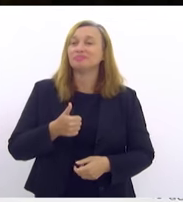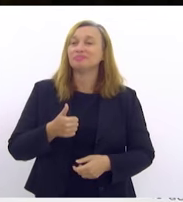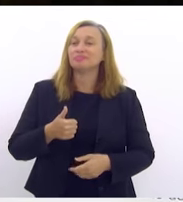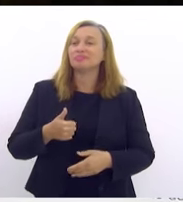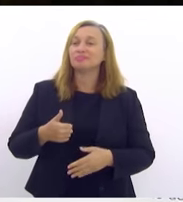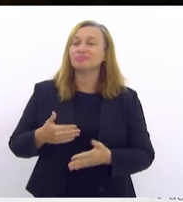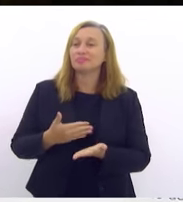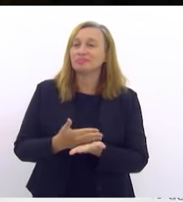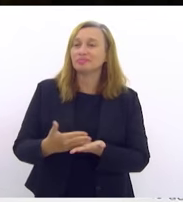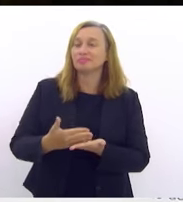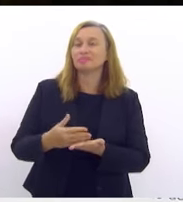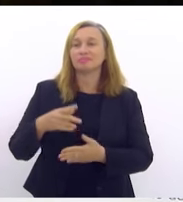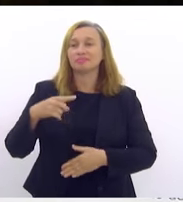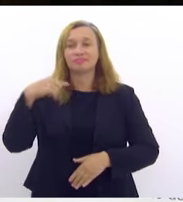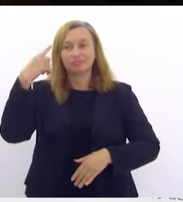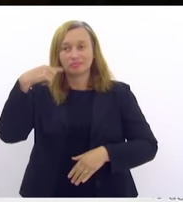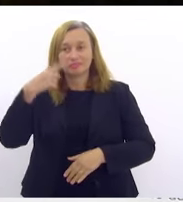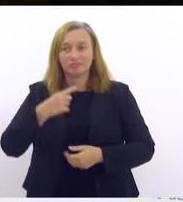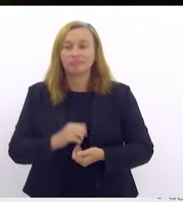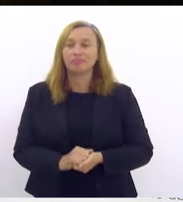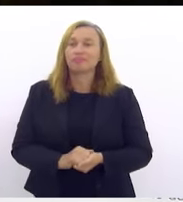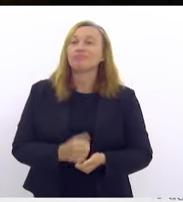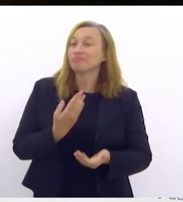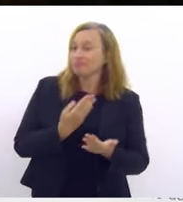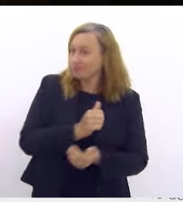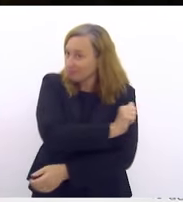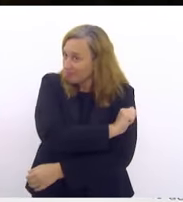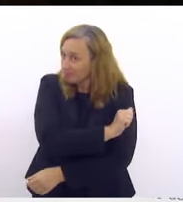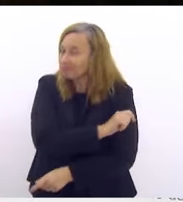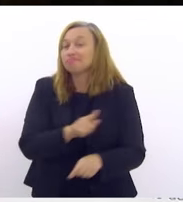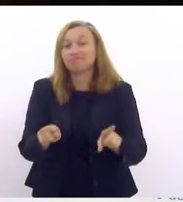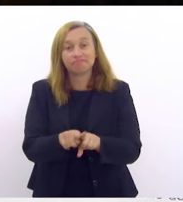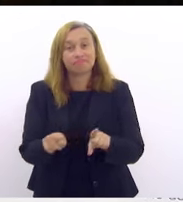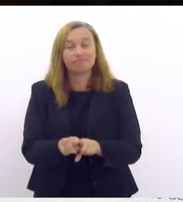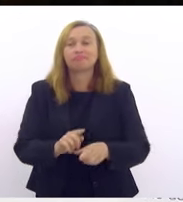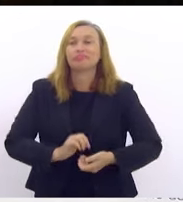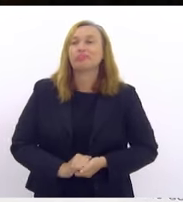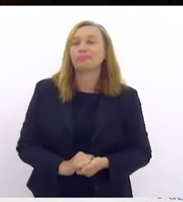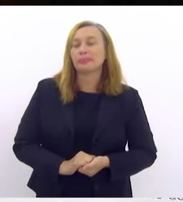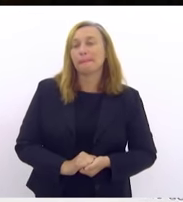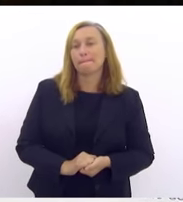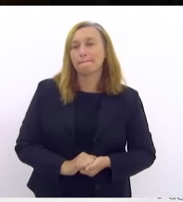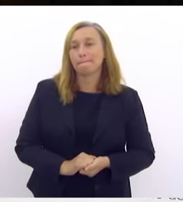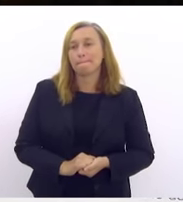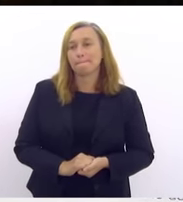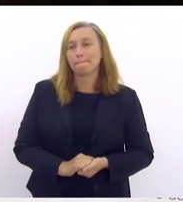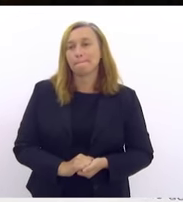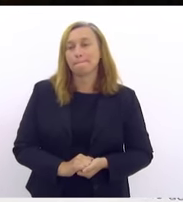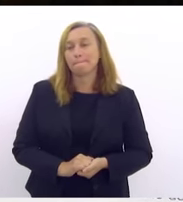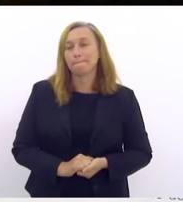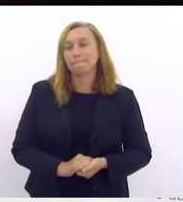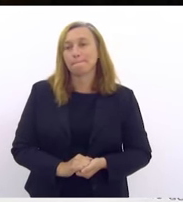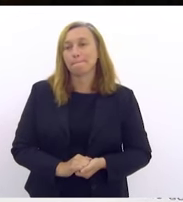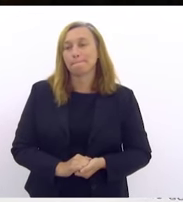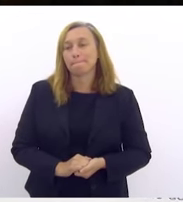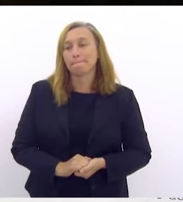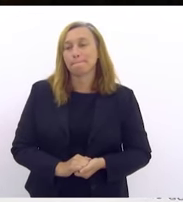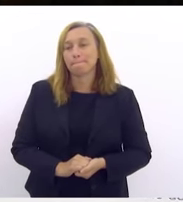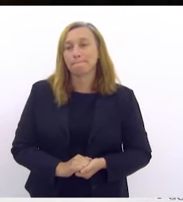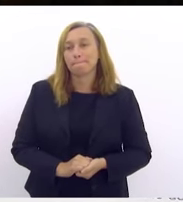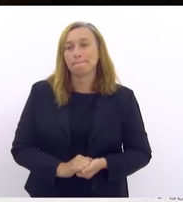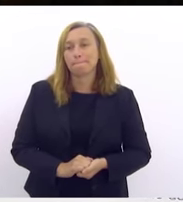na advocacia como advogado e como estudante né eh é um elo